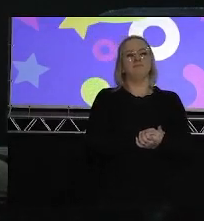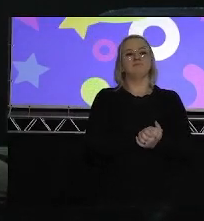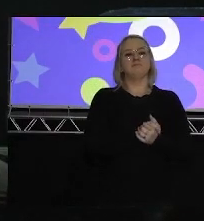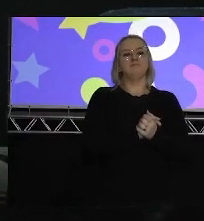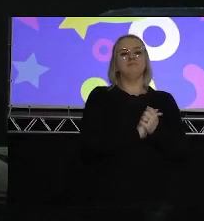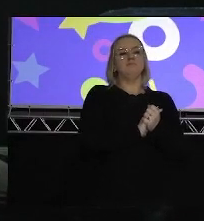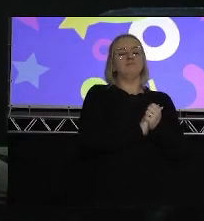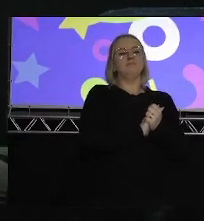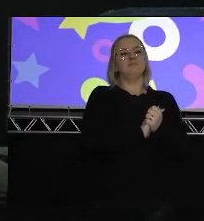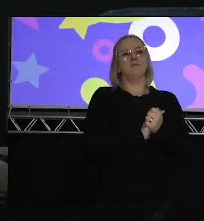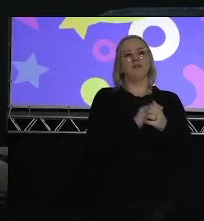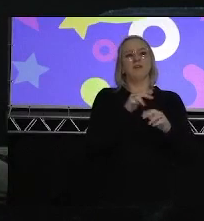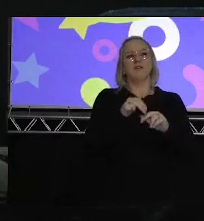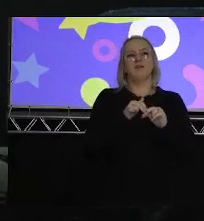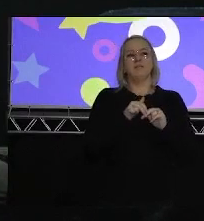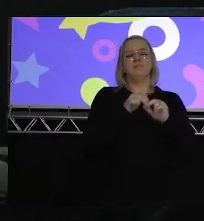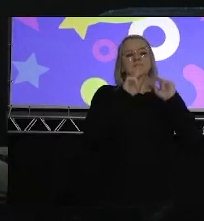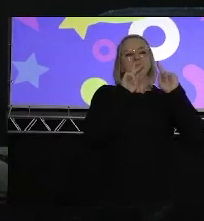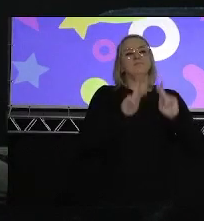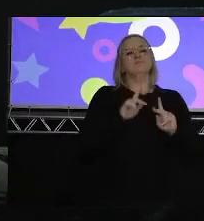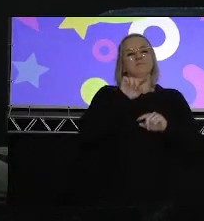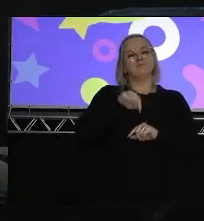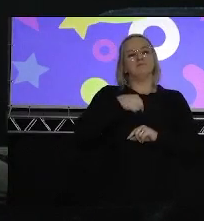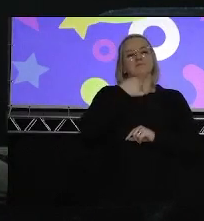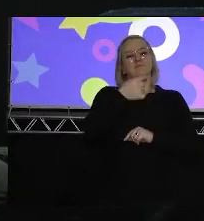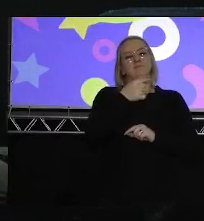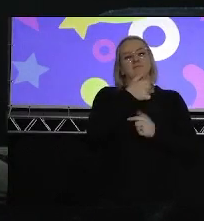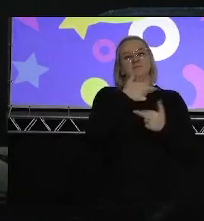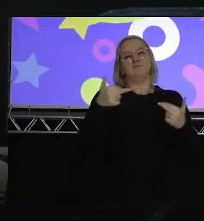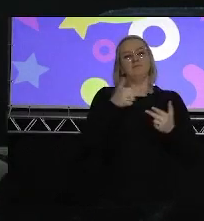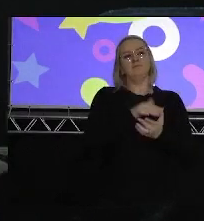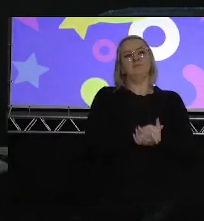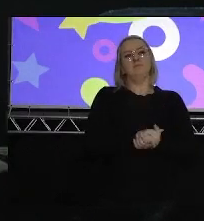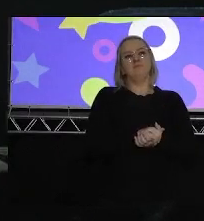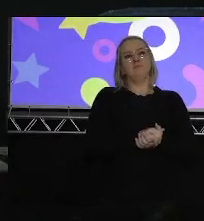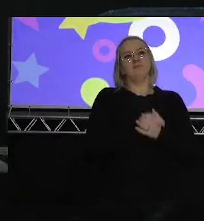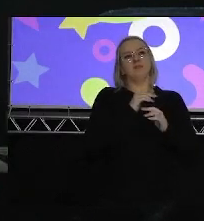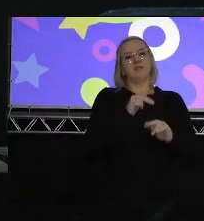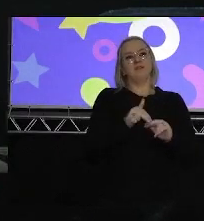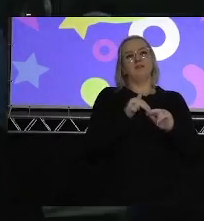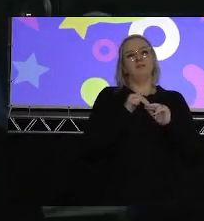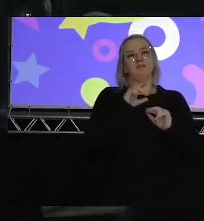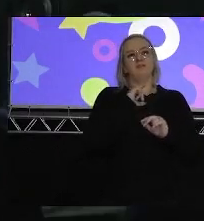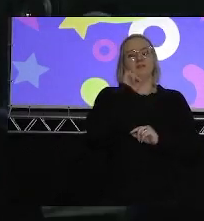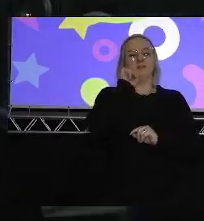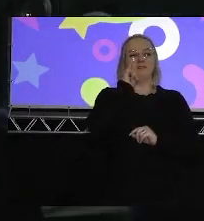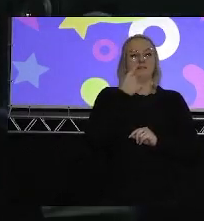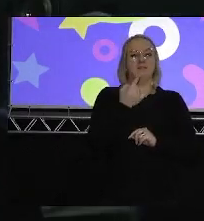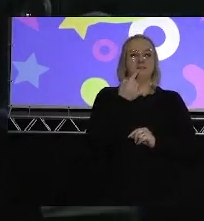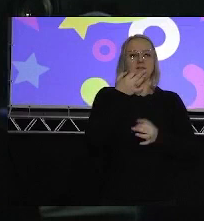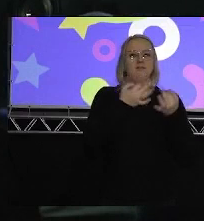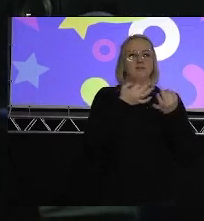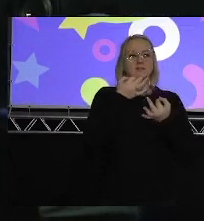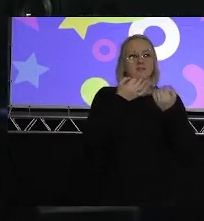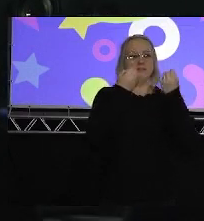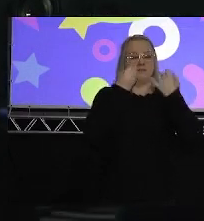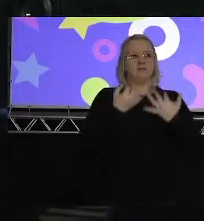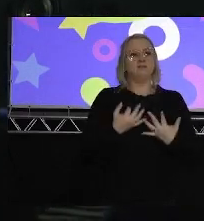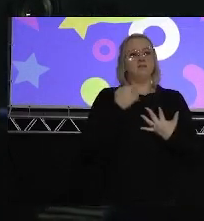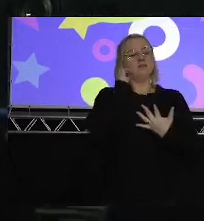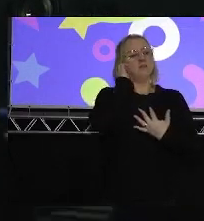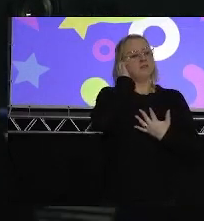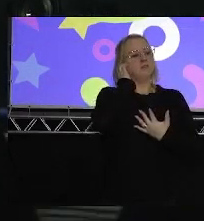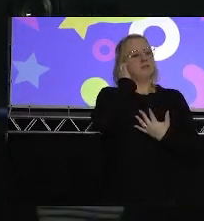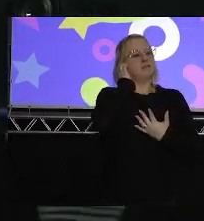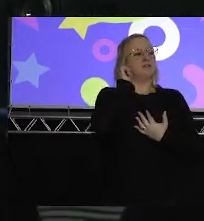E, diante disso, faz outra série de outras coisas. E aí, a ideia é que, justamente que o Alexandre também, esse